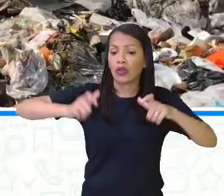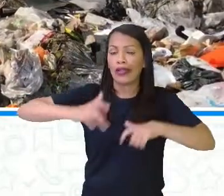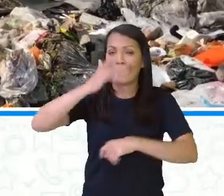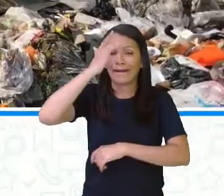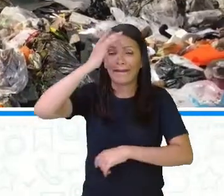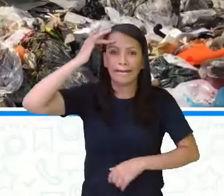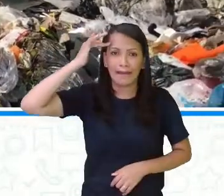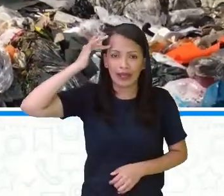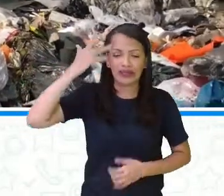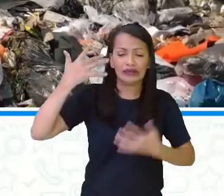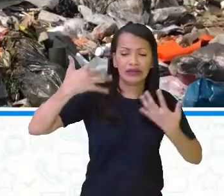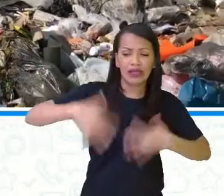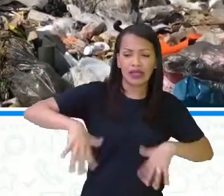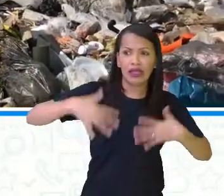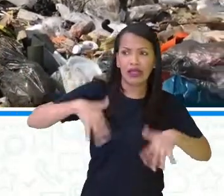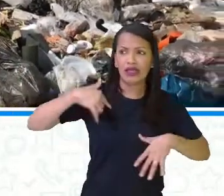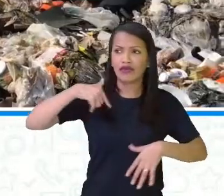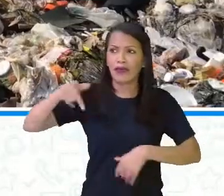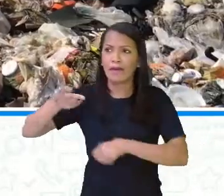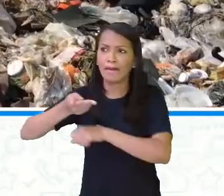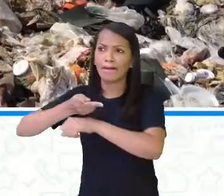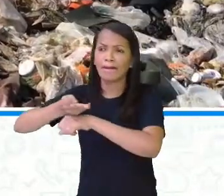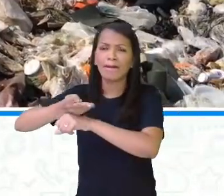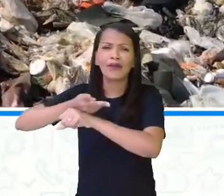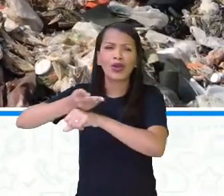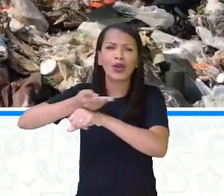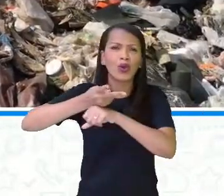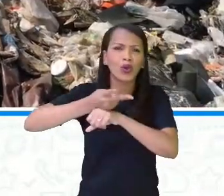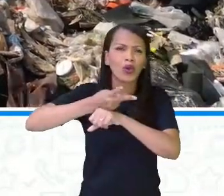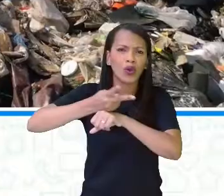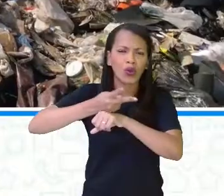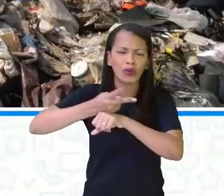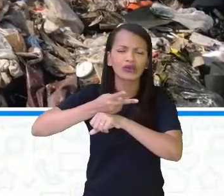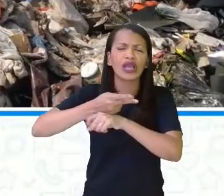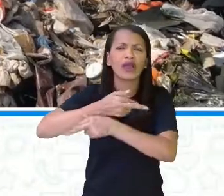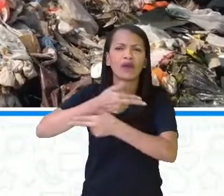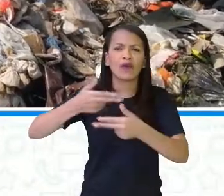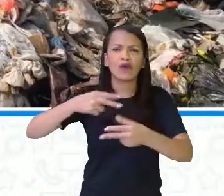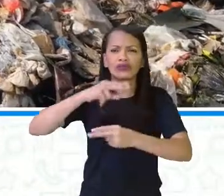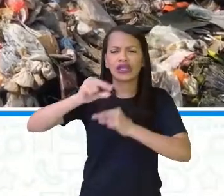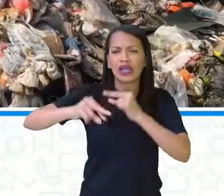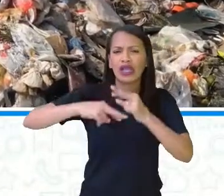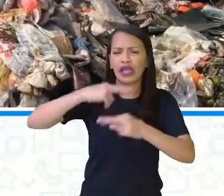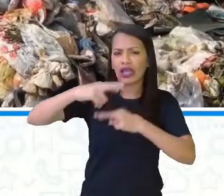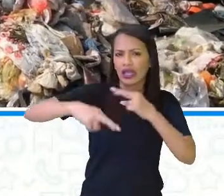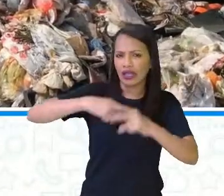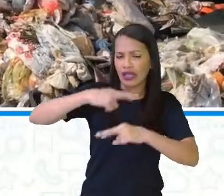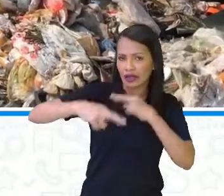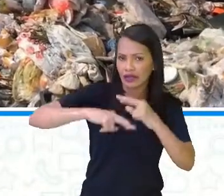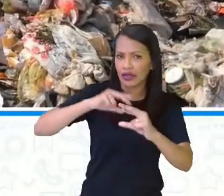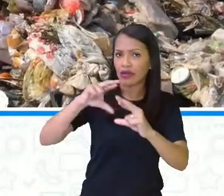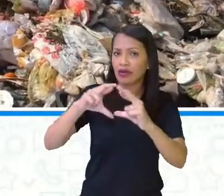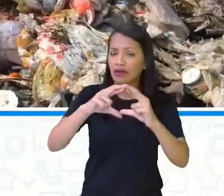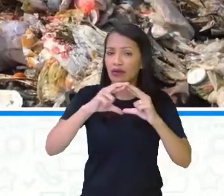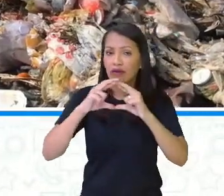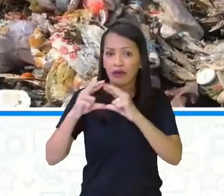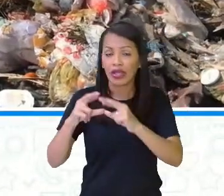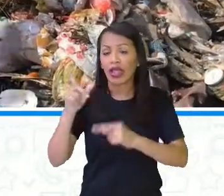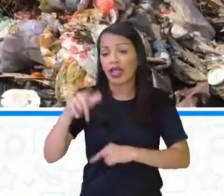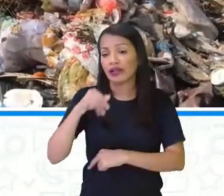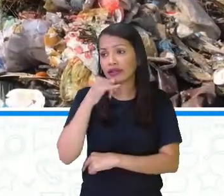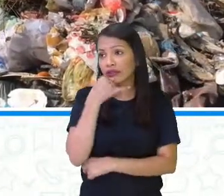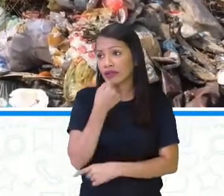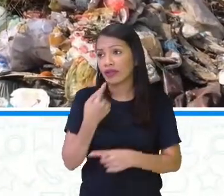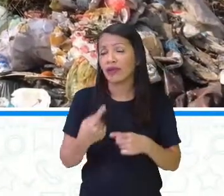pessoas, né, vão aí para procurar lixo reciclável, material que possa ser reaproveitado, o que é muito triste, porque